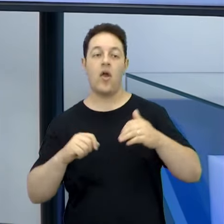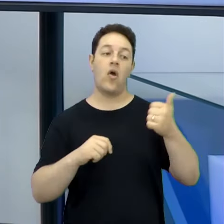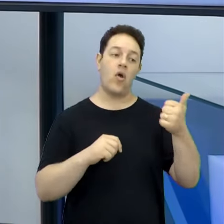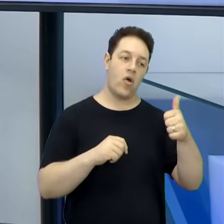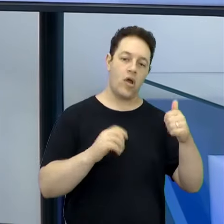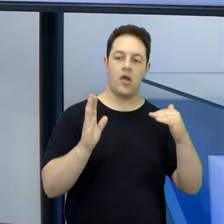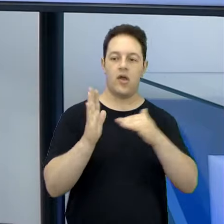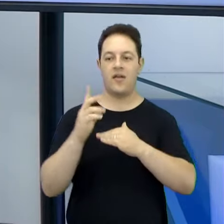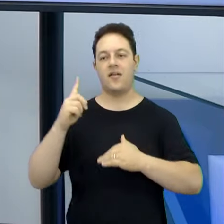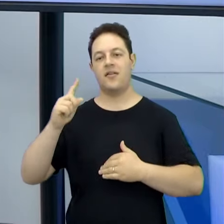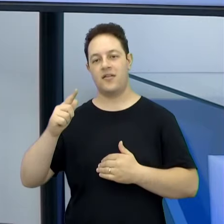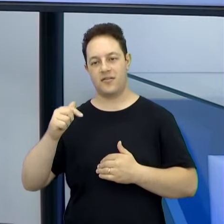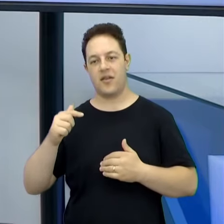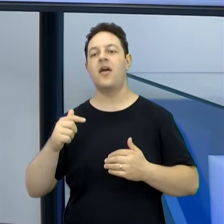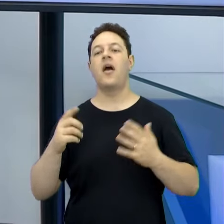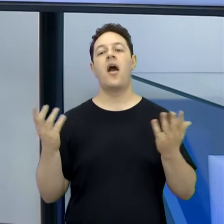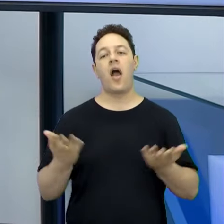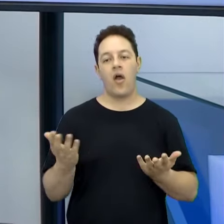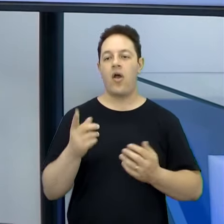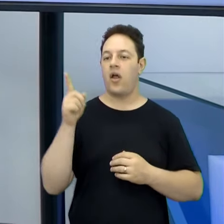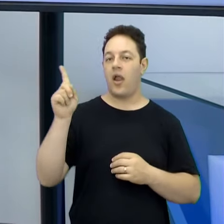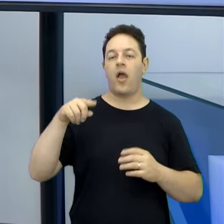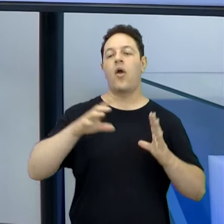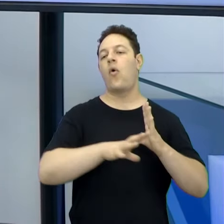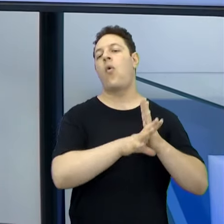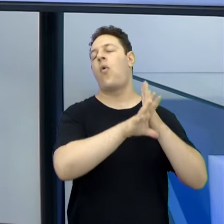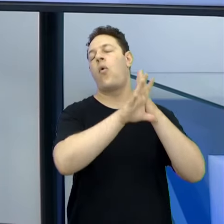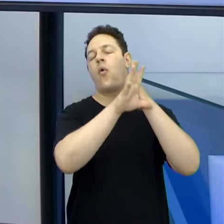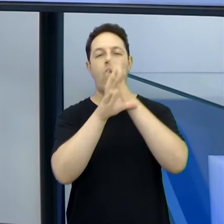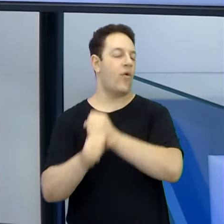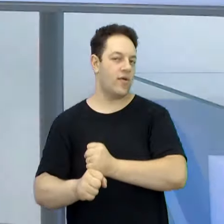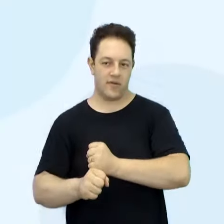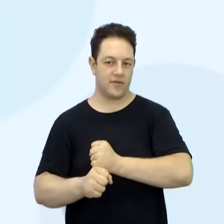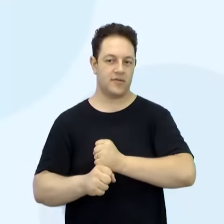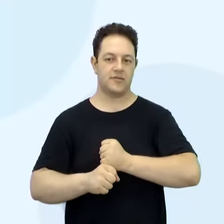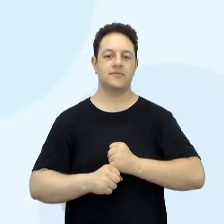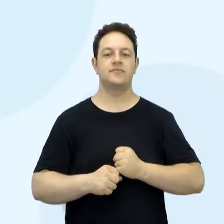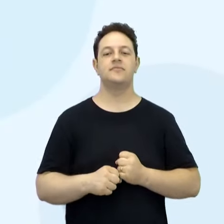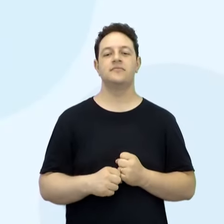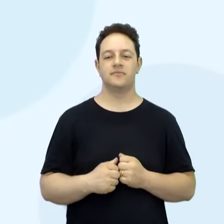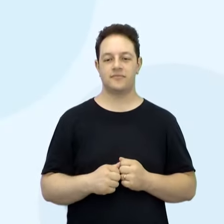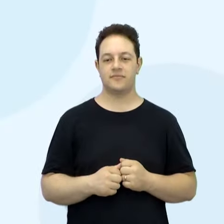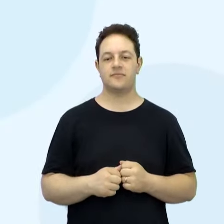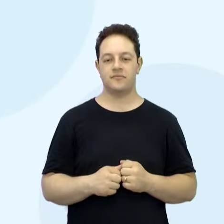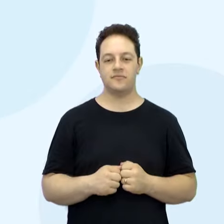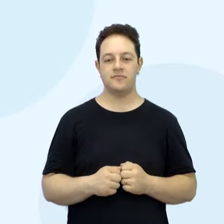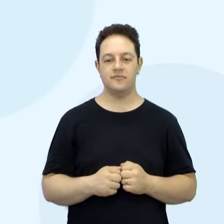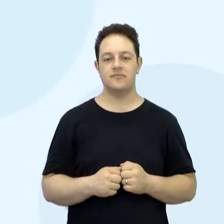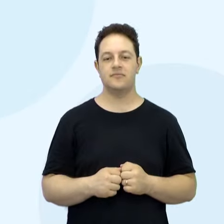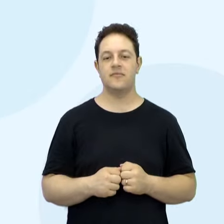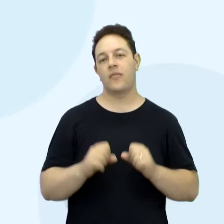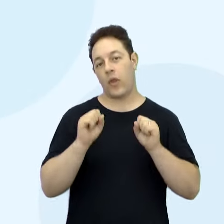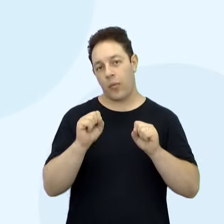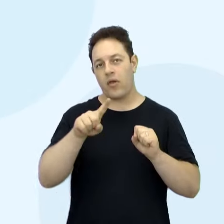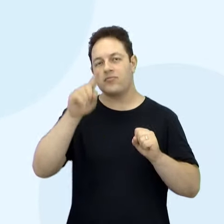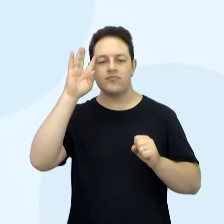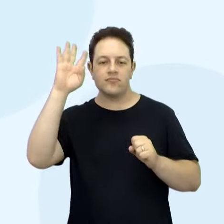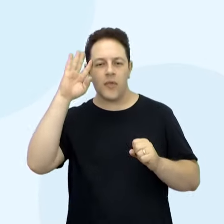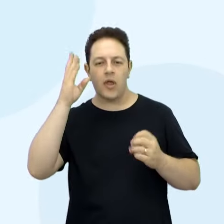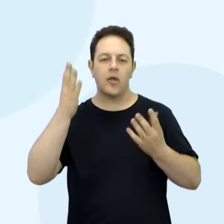somatório, que neste caso aqui está com o total de tudo. Aí a gente pode ter uma ideia